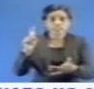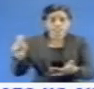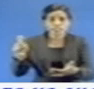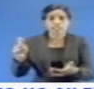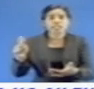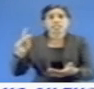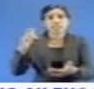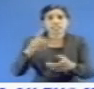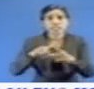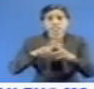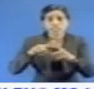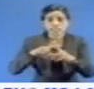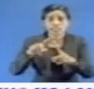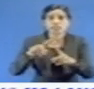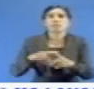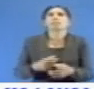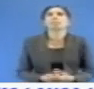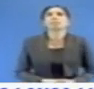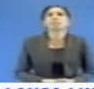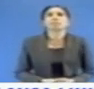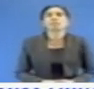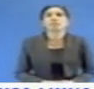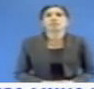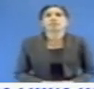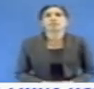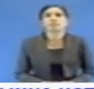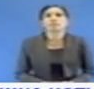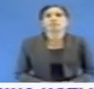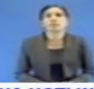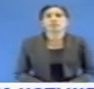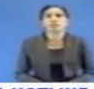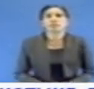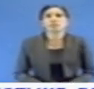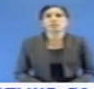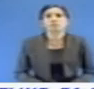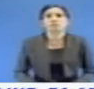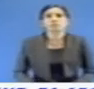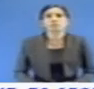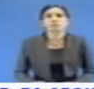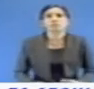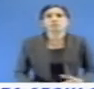ONZ Catalpa, no selo tan. Inês das Doris, Domingos de Deus, ba RTTL.